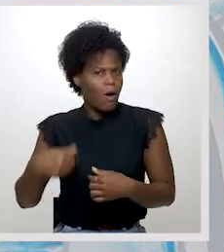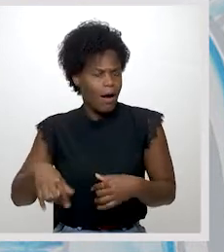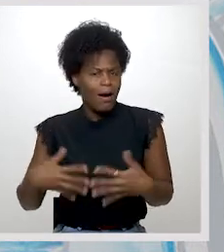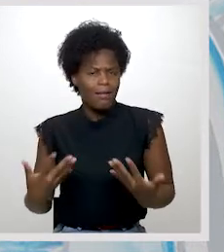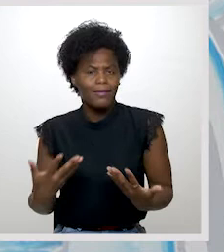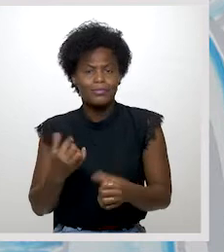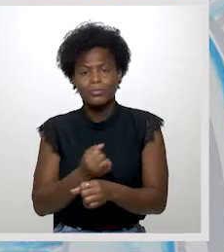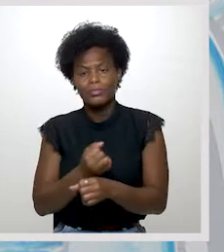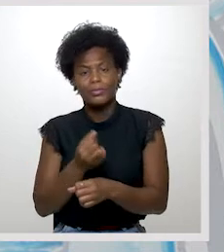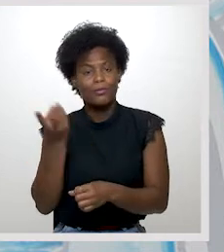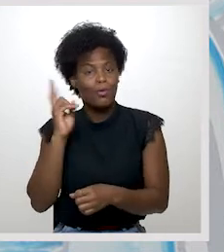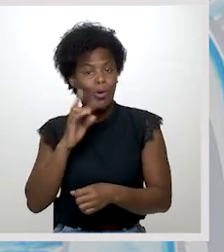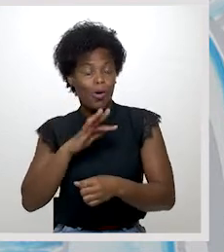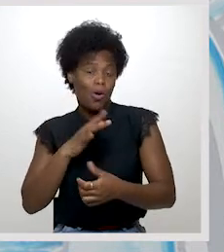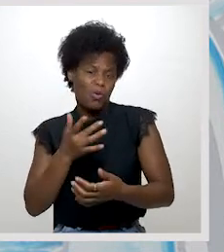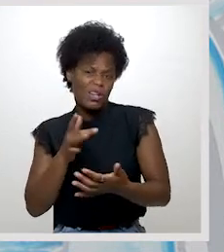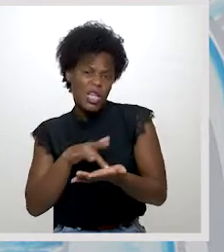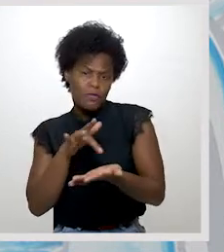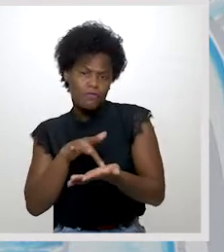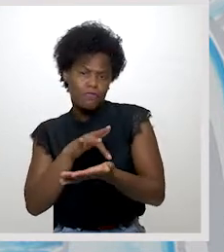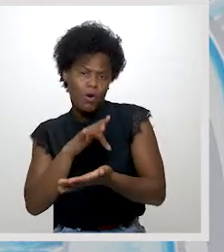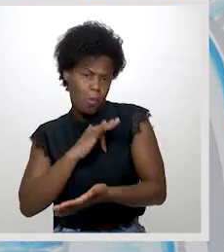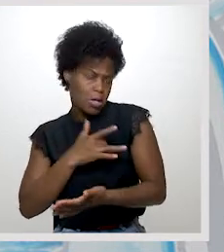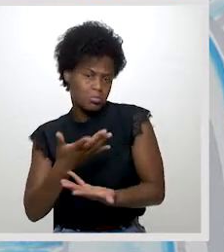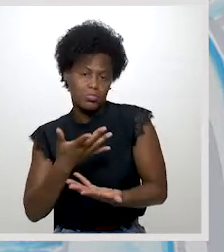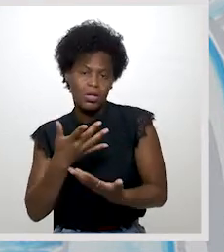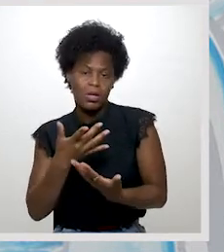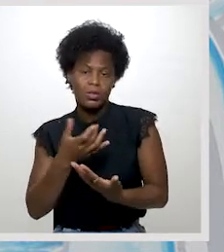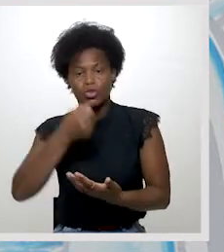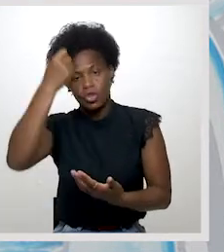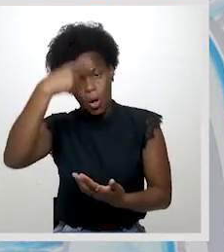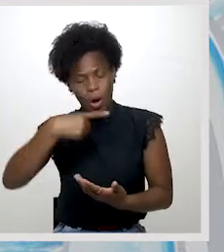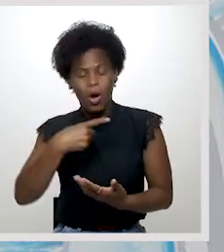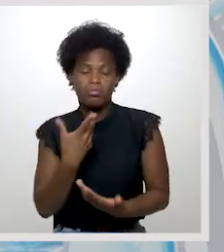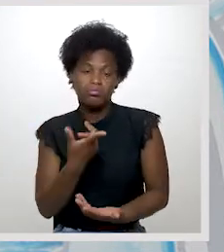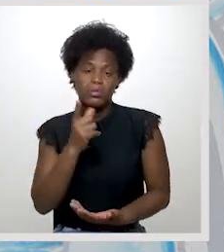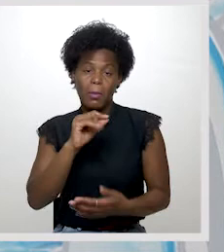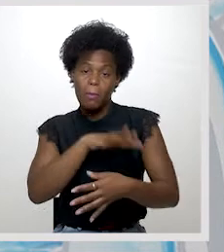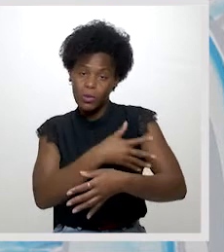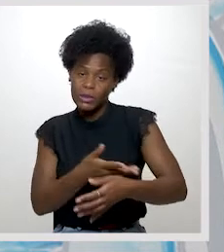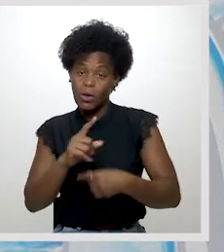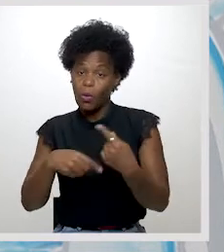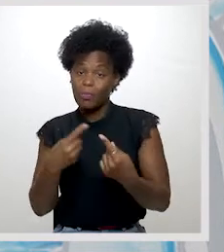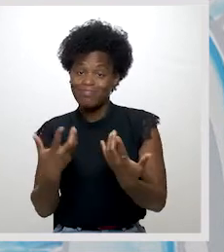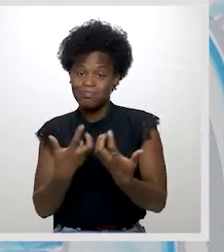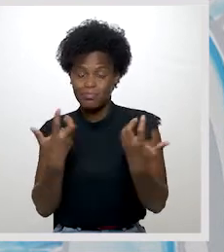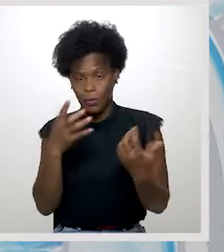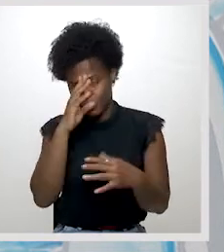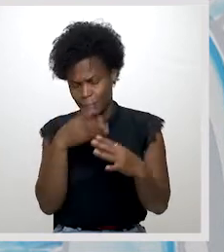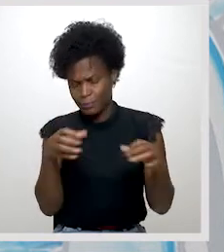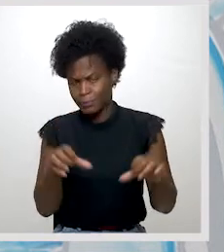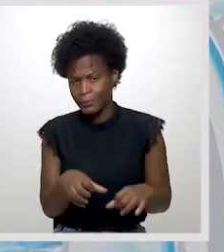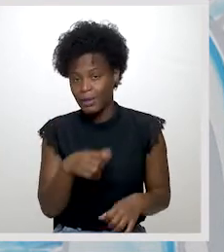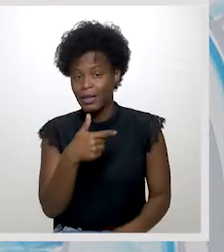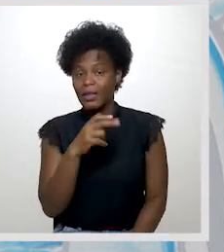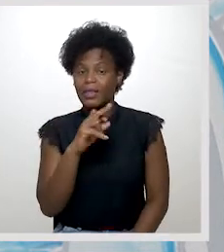valiosas, tanto romances, conto, como também poesia ou ainda tragédia. Mas na aula de